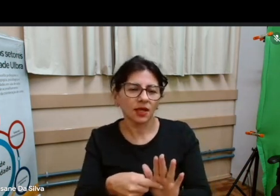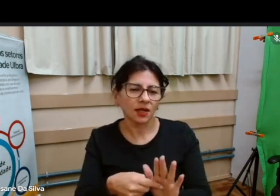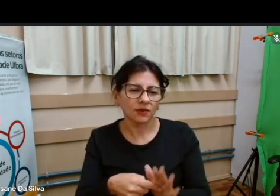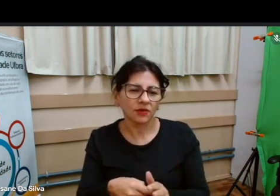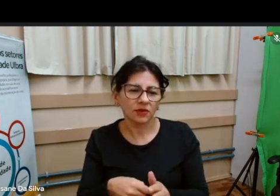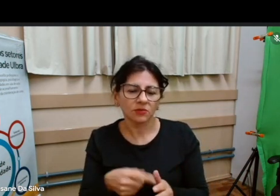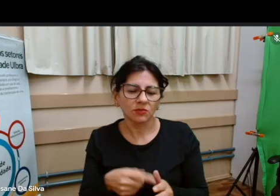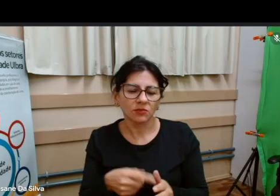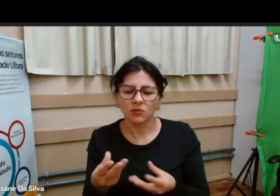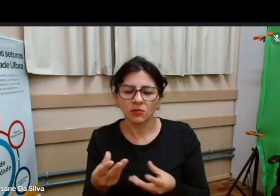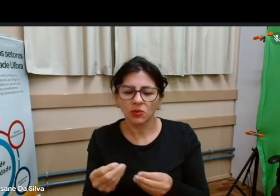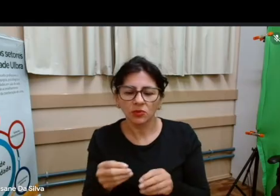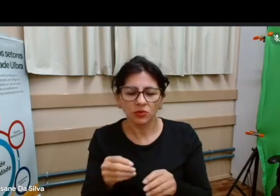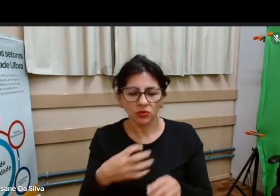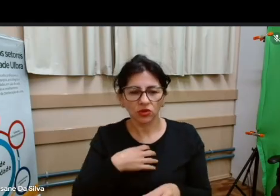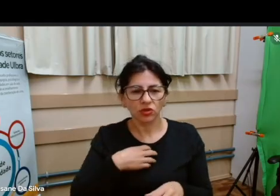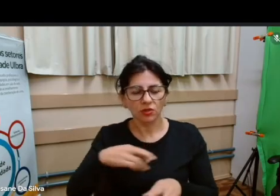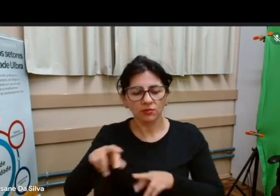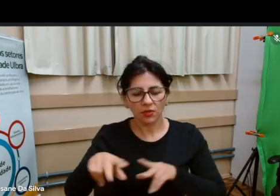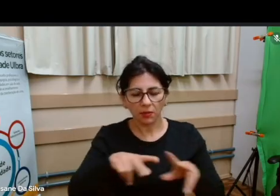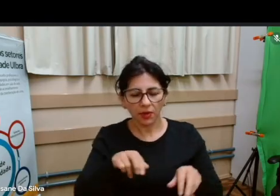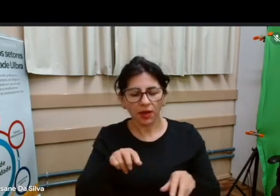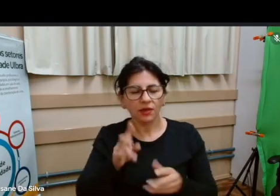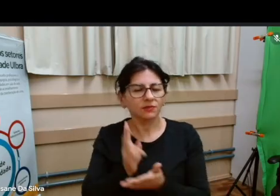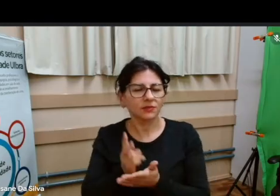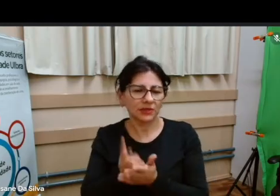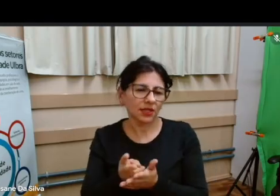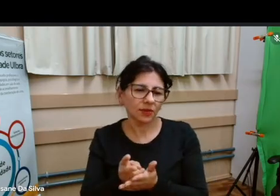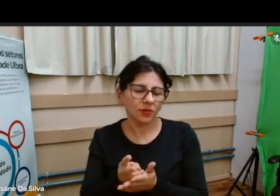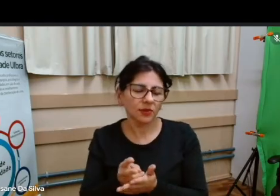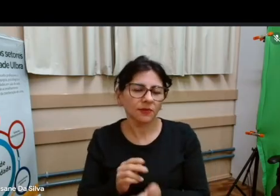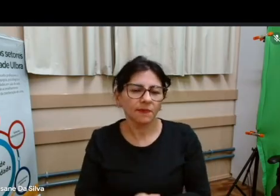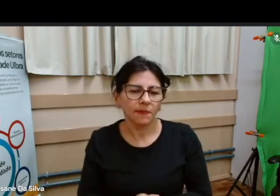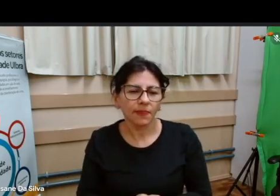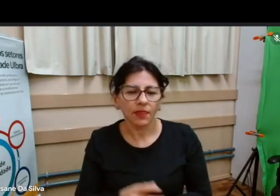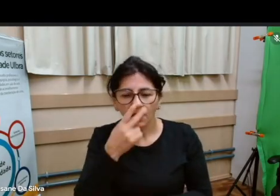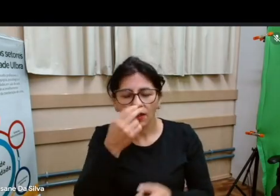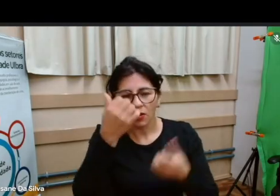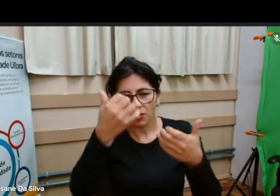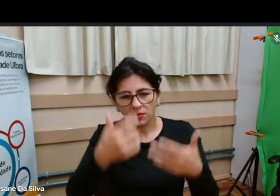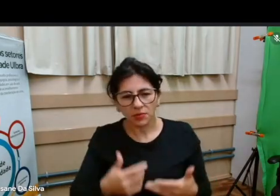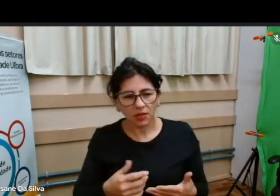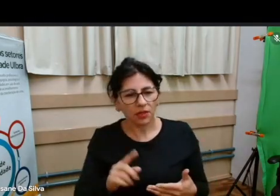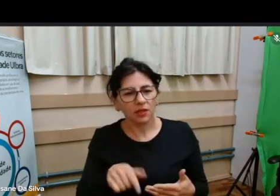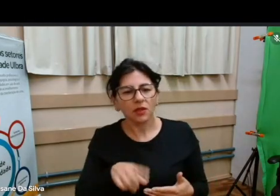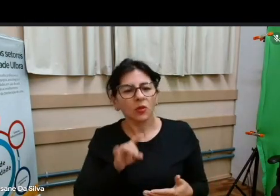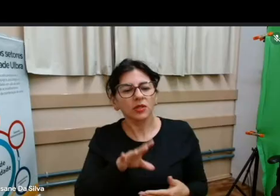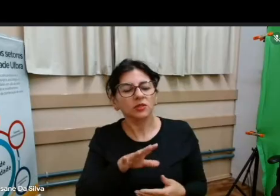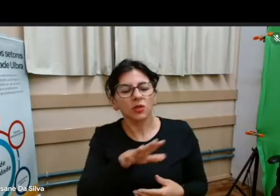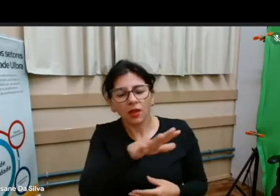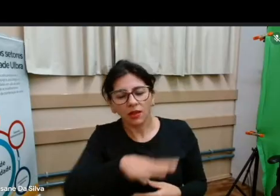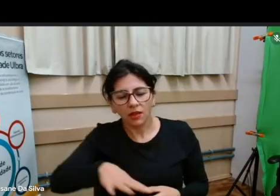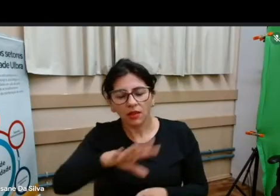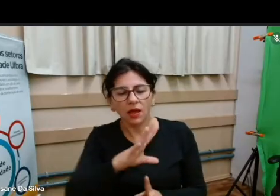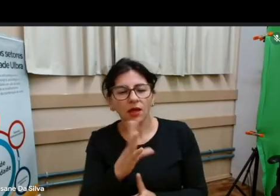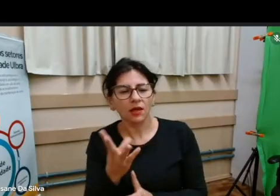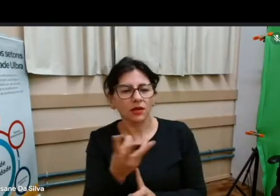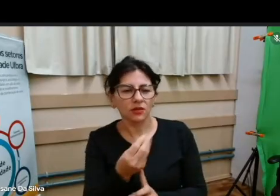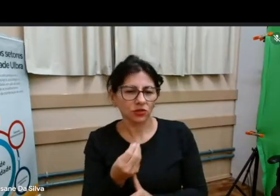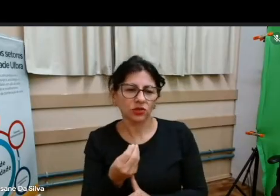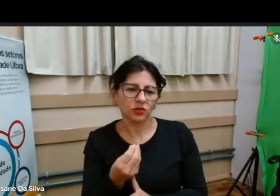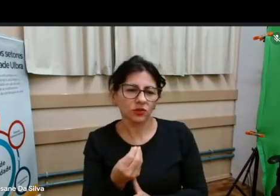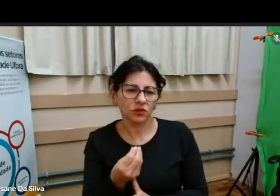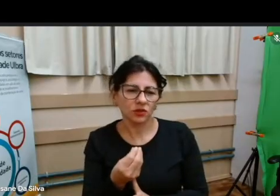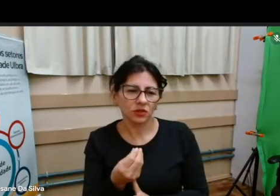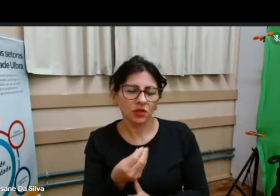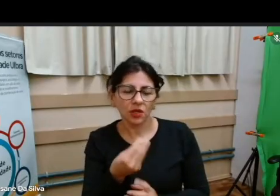variada e constante e e como eu falei ali e não só na Esfera artística como usualmente se